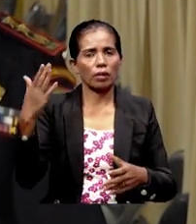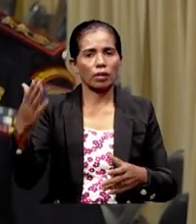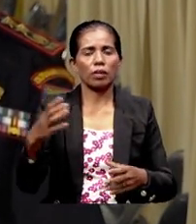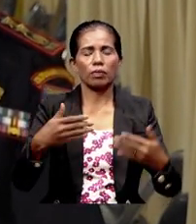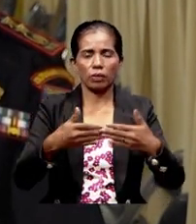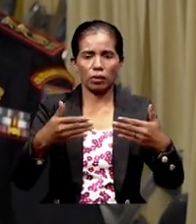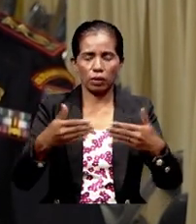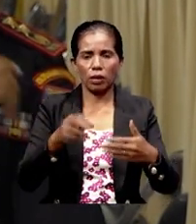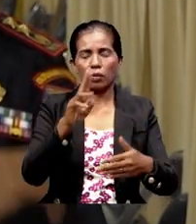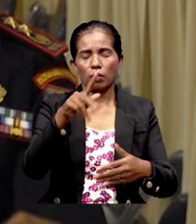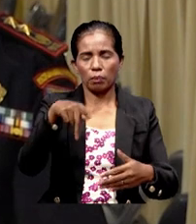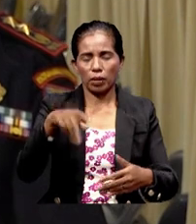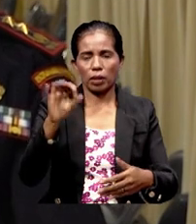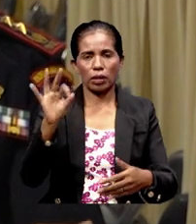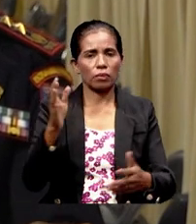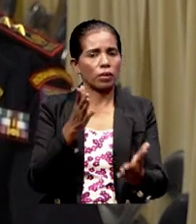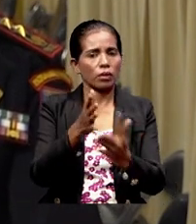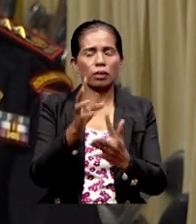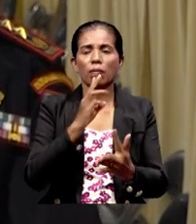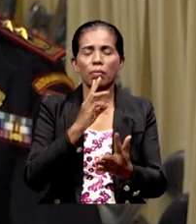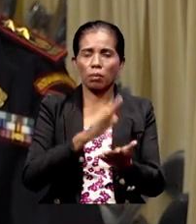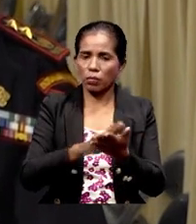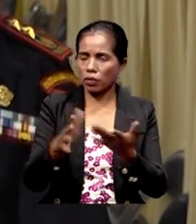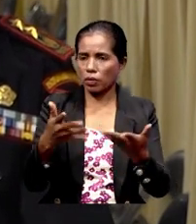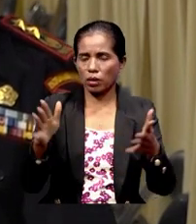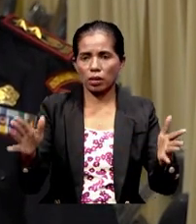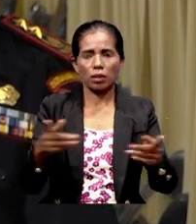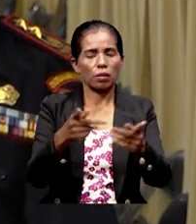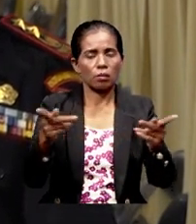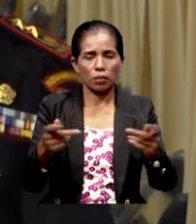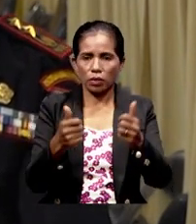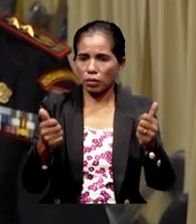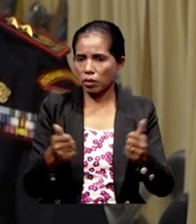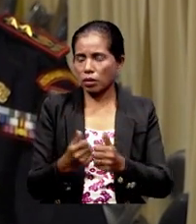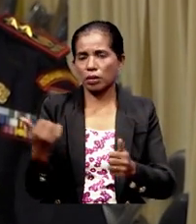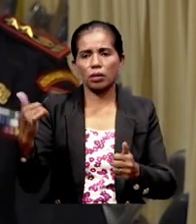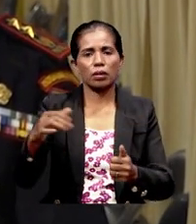exemplo, o PF, né, acesso para Bemos lá, a posto balão a Hilatama, então,